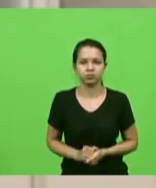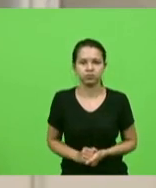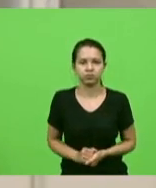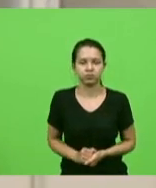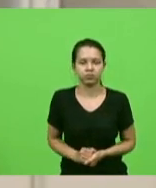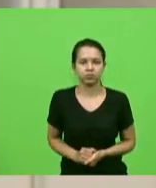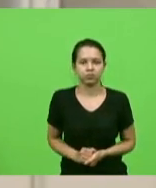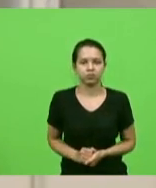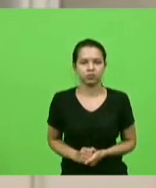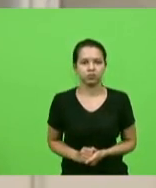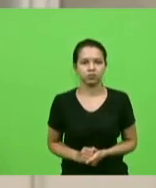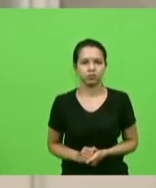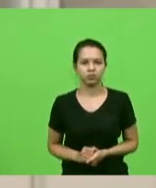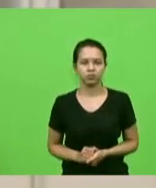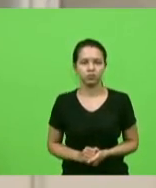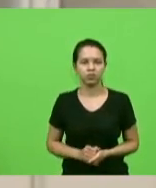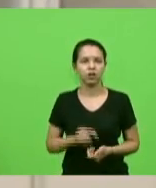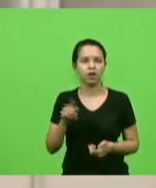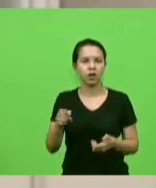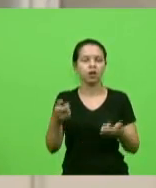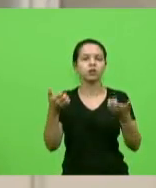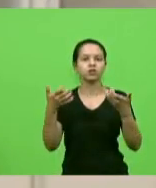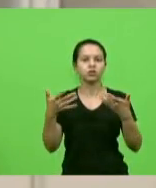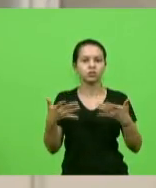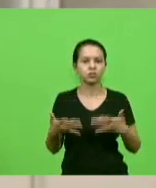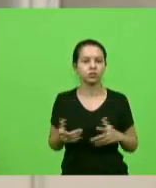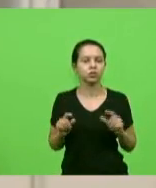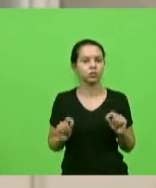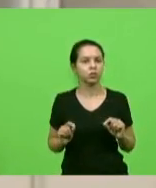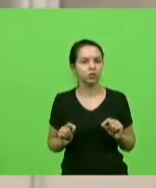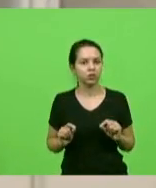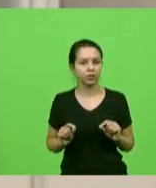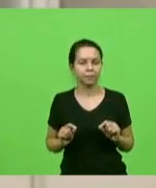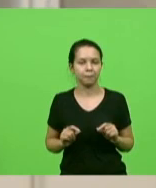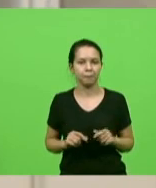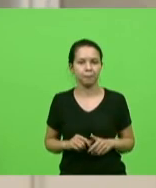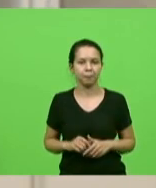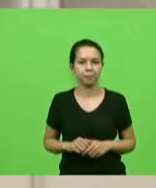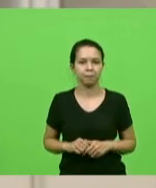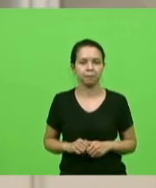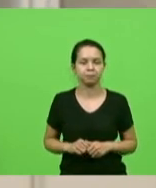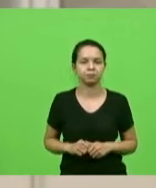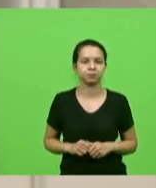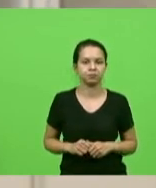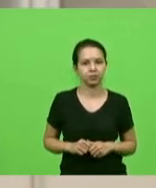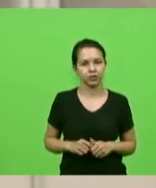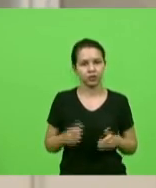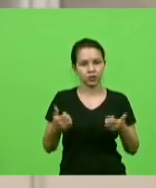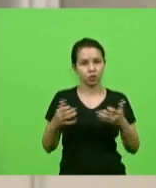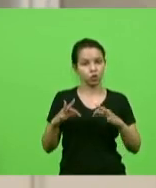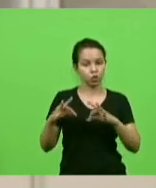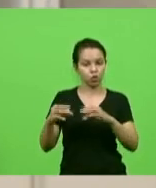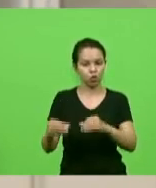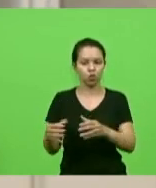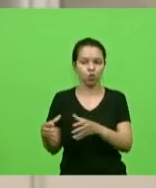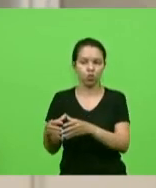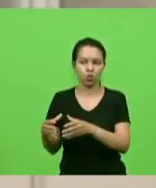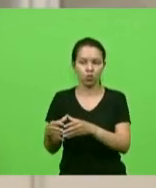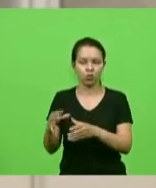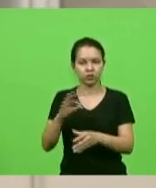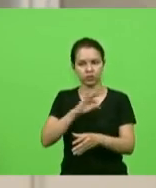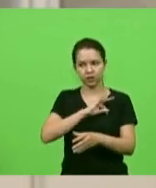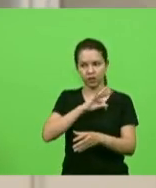nessa é E aí ele menciona que o ele colocou toda a equipe técnica